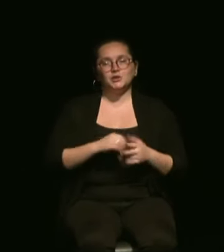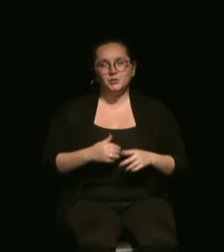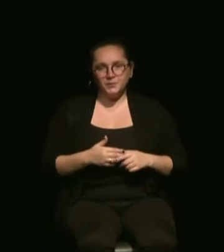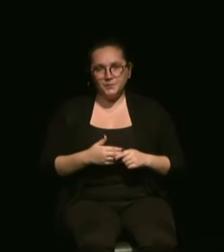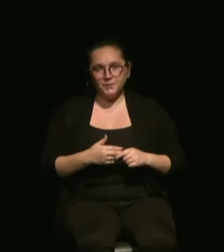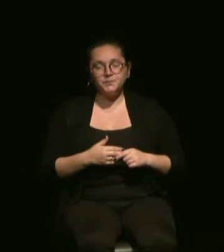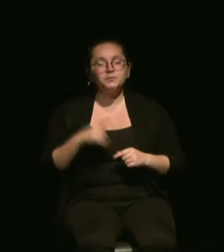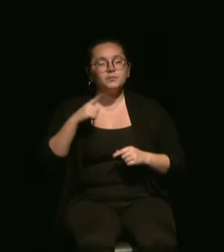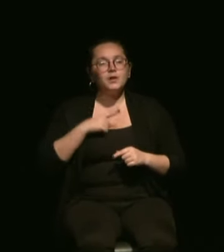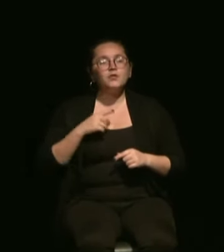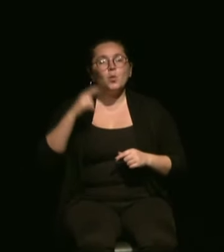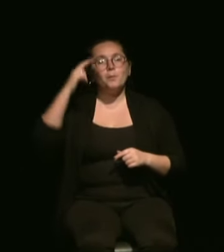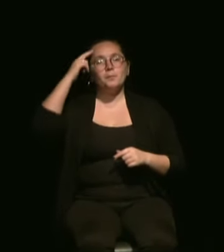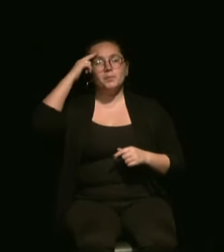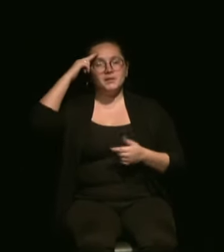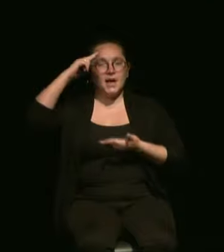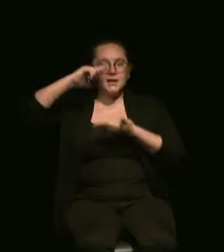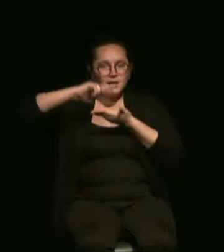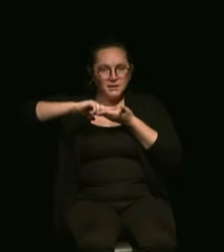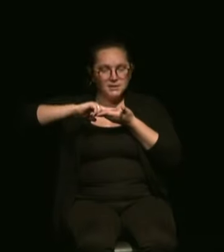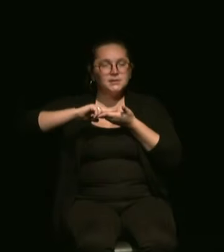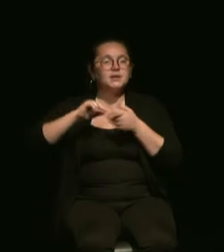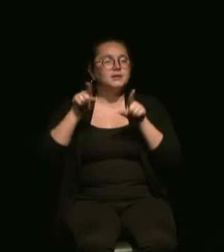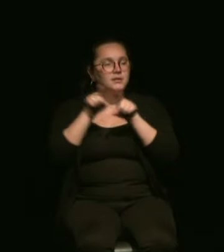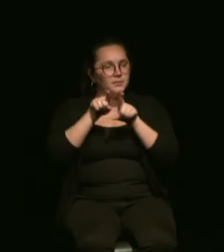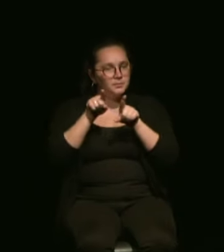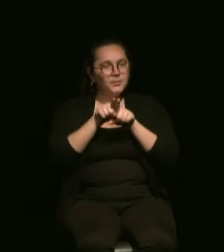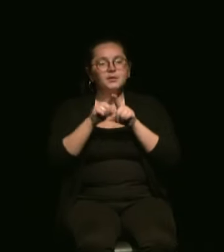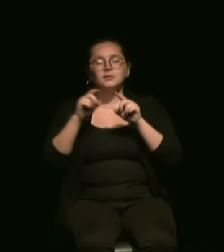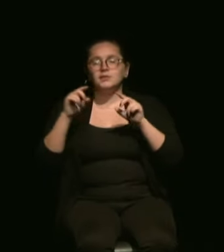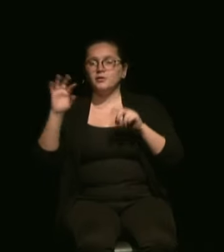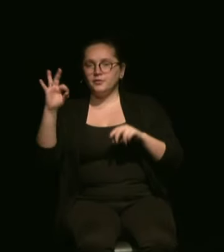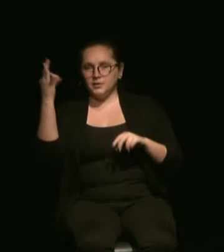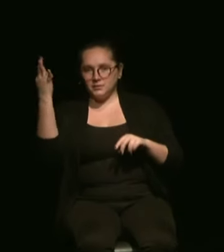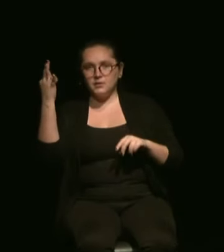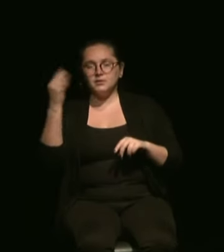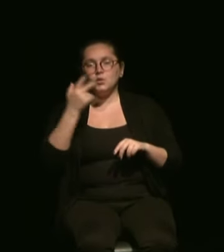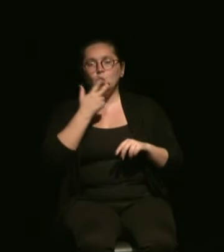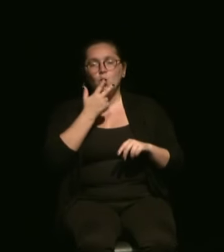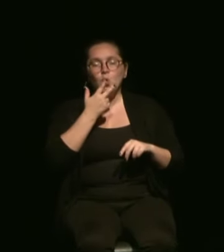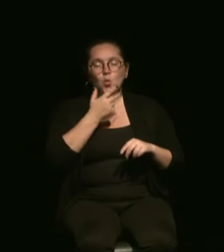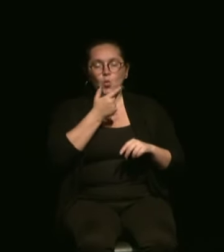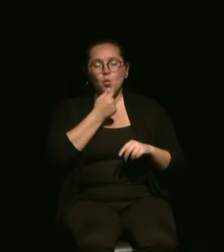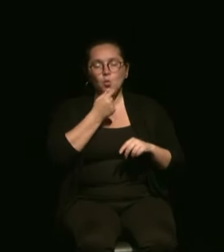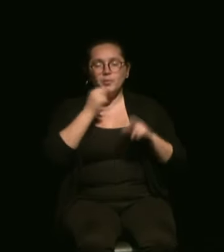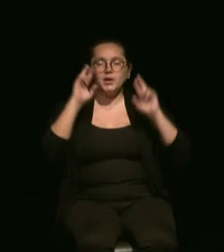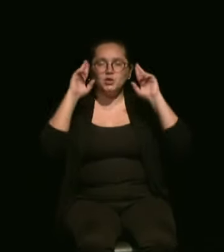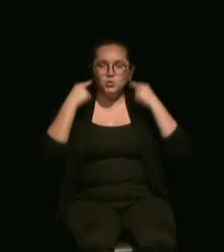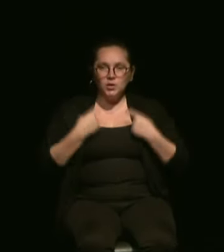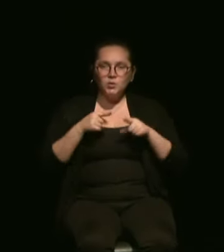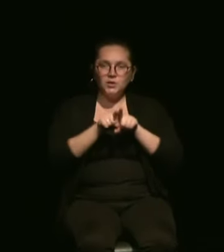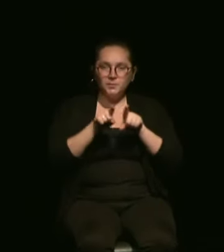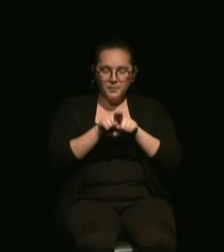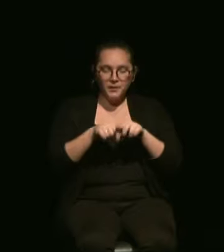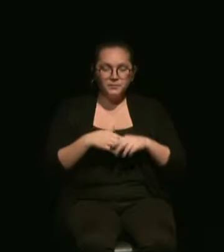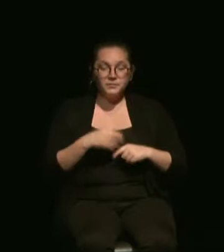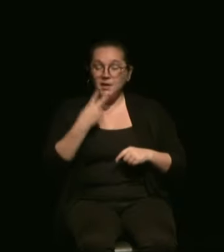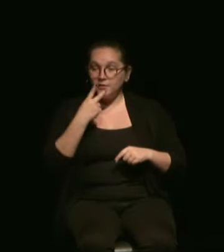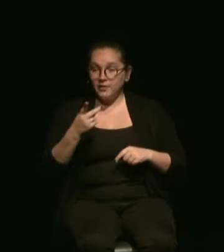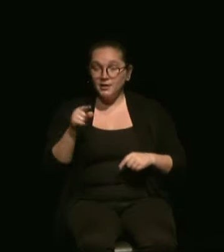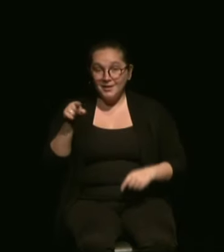Um psicanalista / pensador francês, judeu também, diz o seguinte: essa